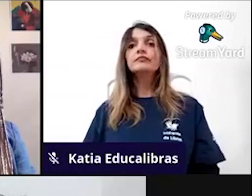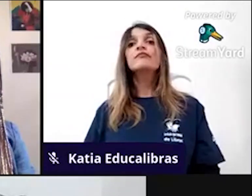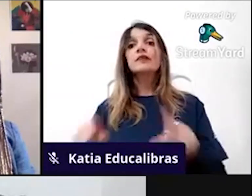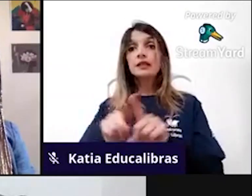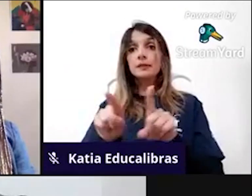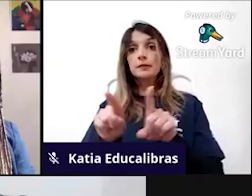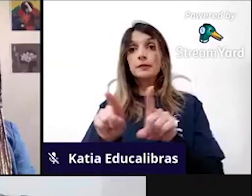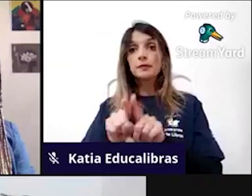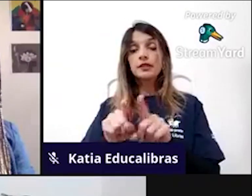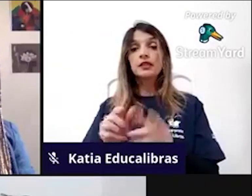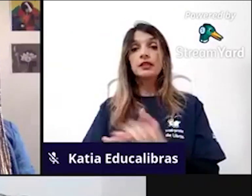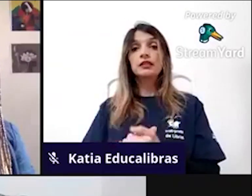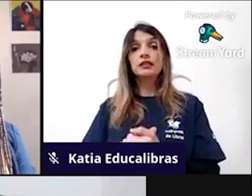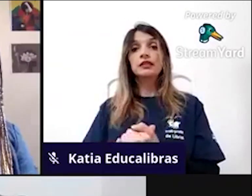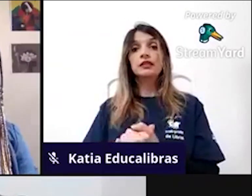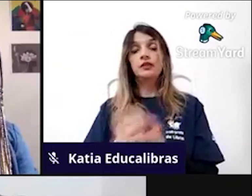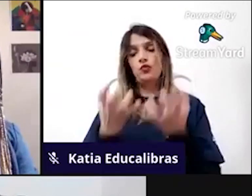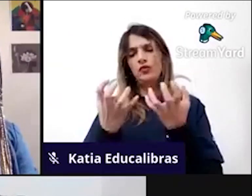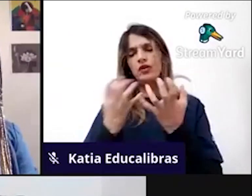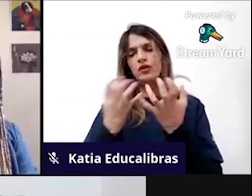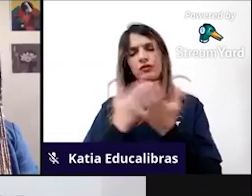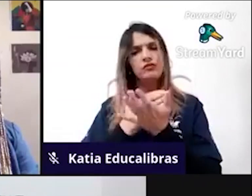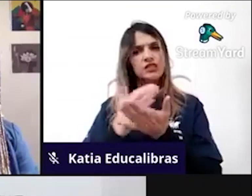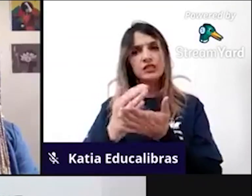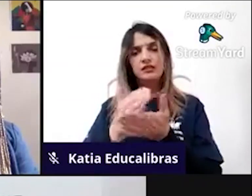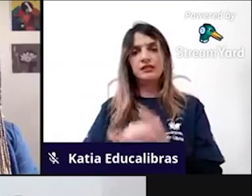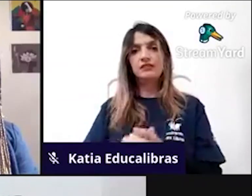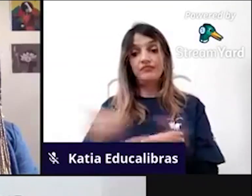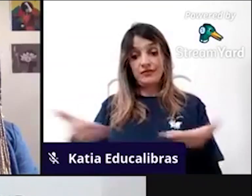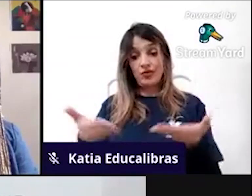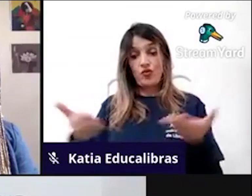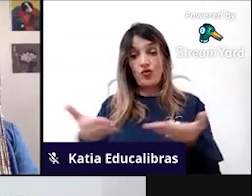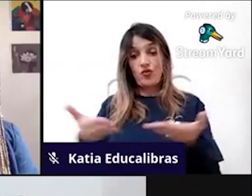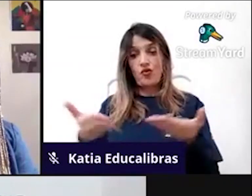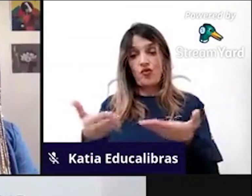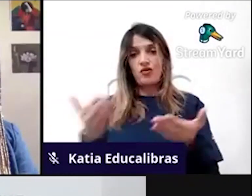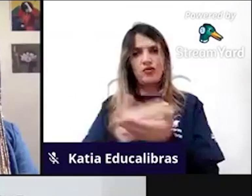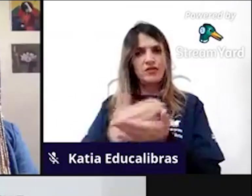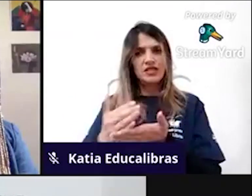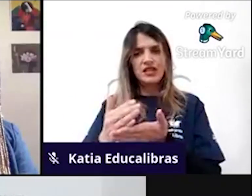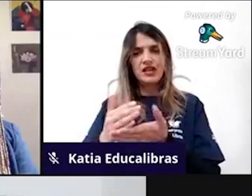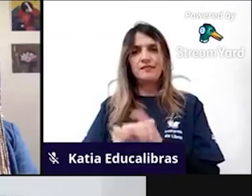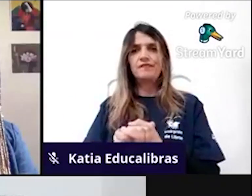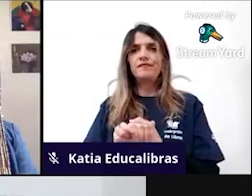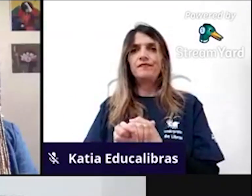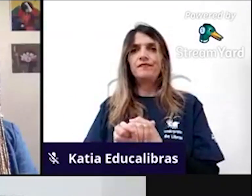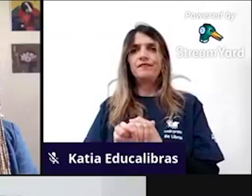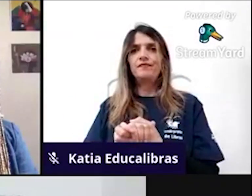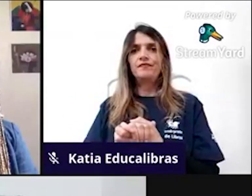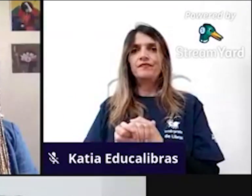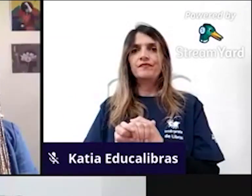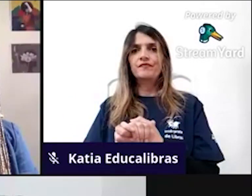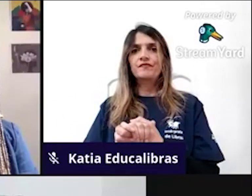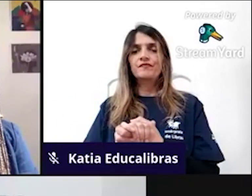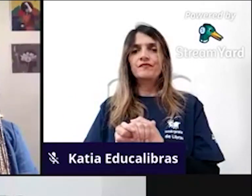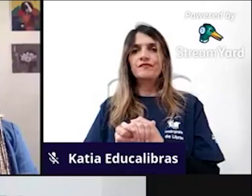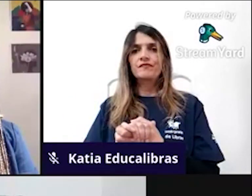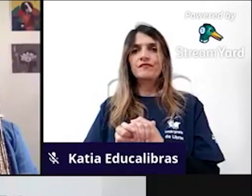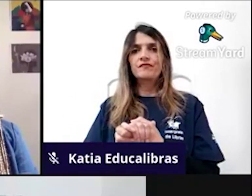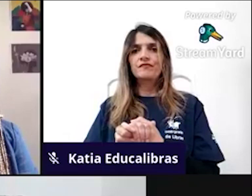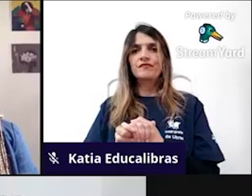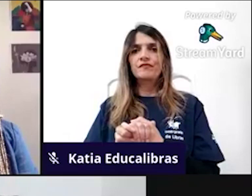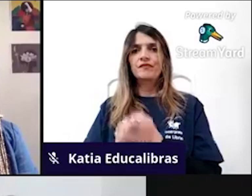assim, que me diz respeito nesse primeiro momento de saudação. Eu queria trazer para vocês a invocação